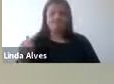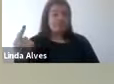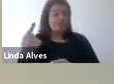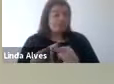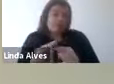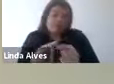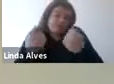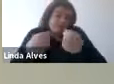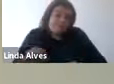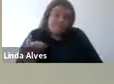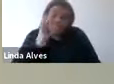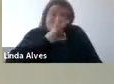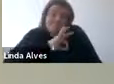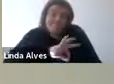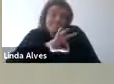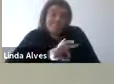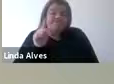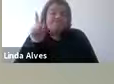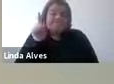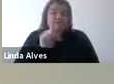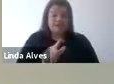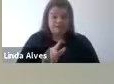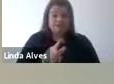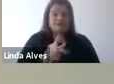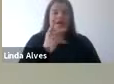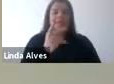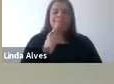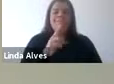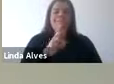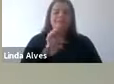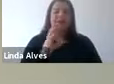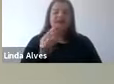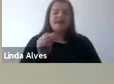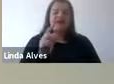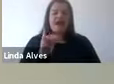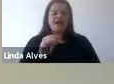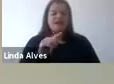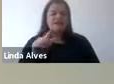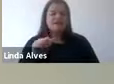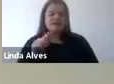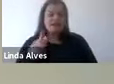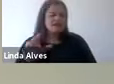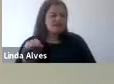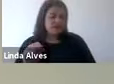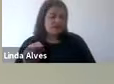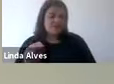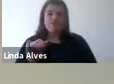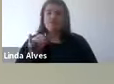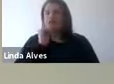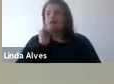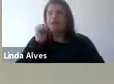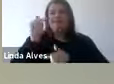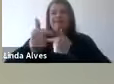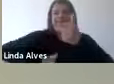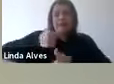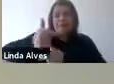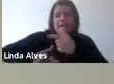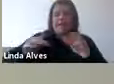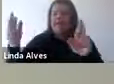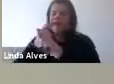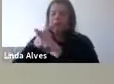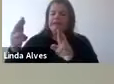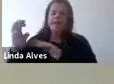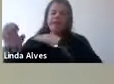ganho. Né? Então, assim, a precarização das relações de trabalho, o aumento da informalidade, as duas